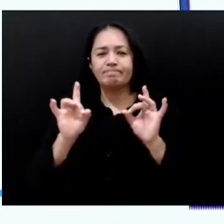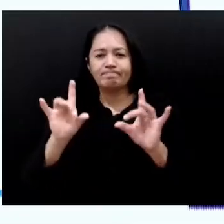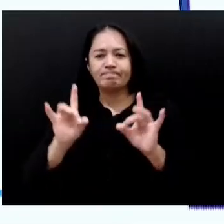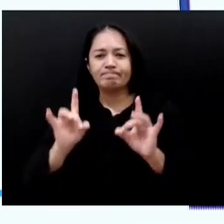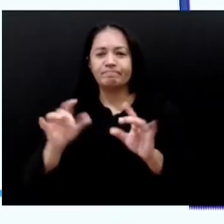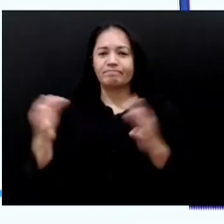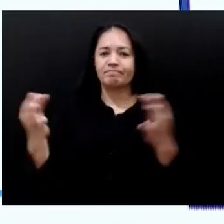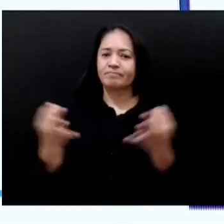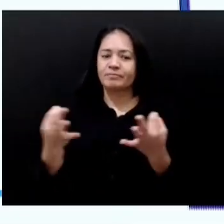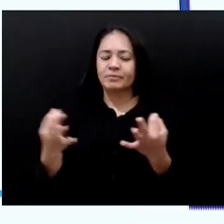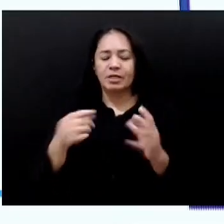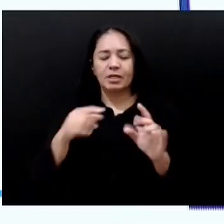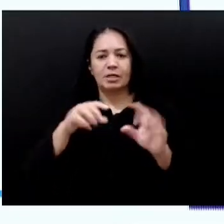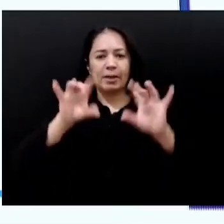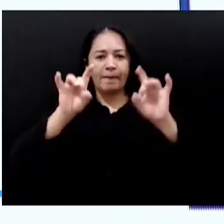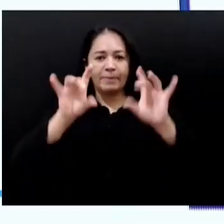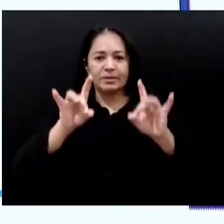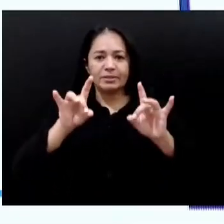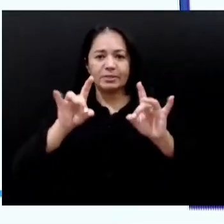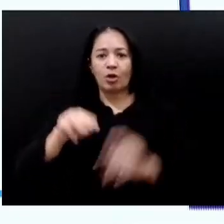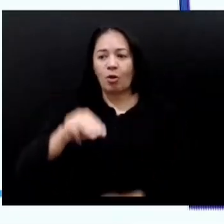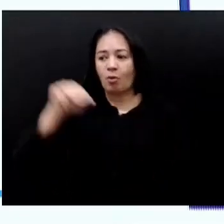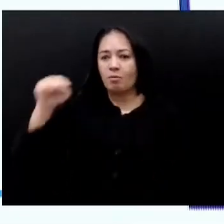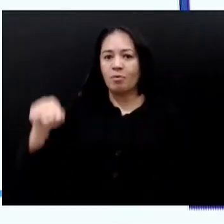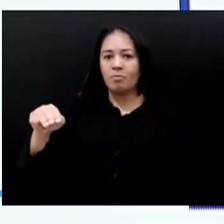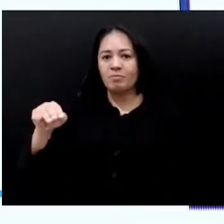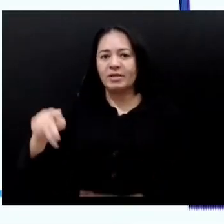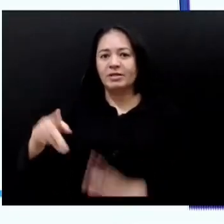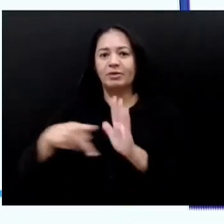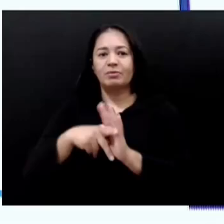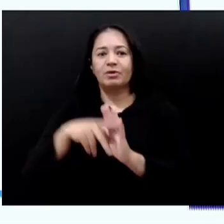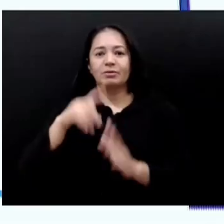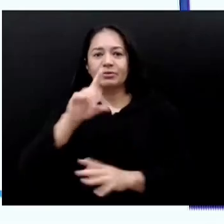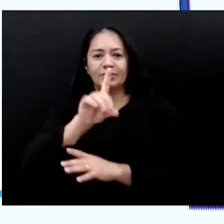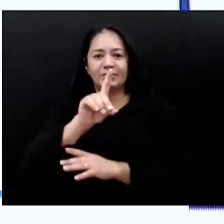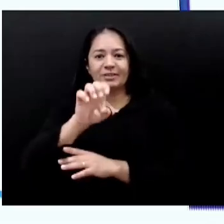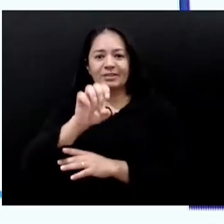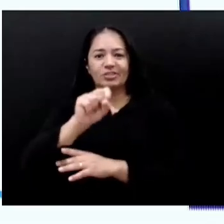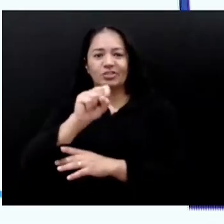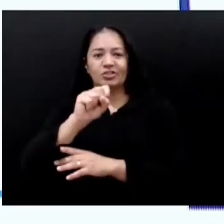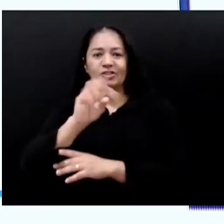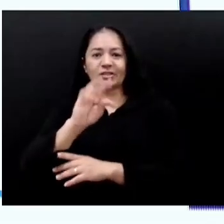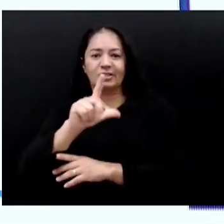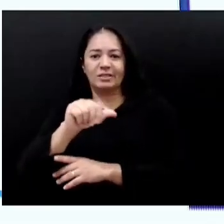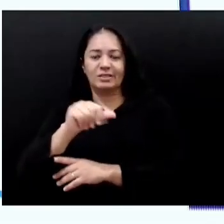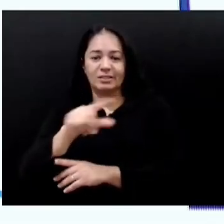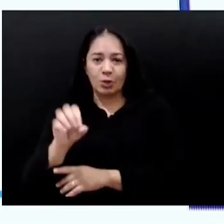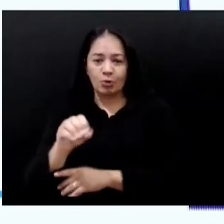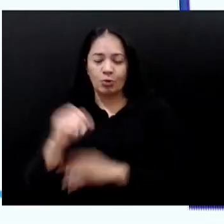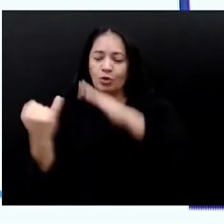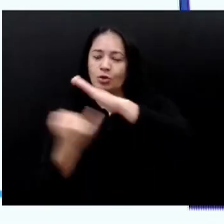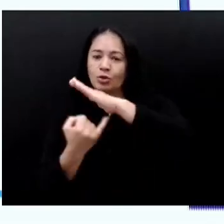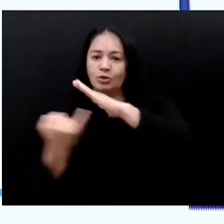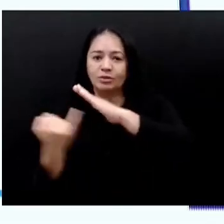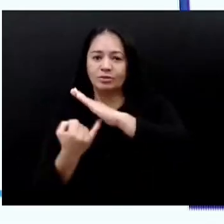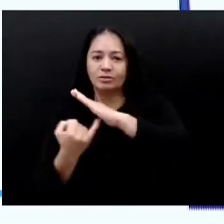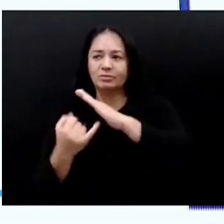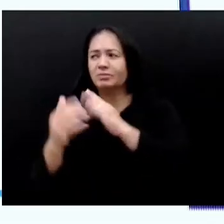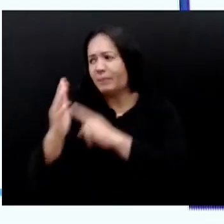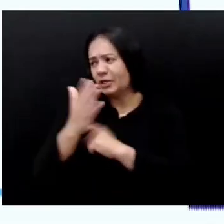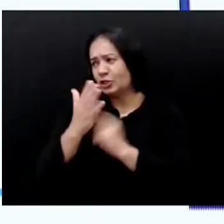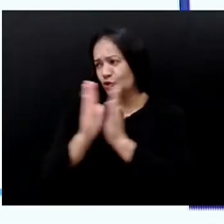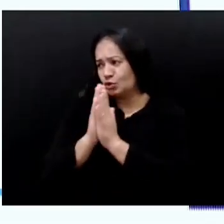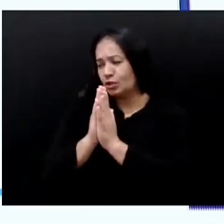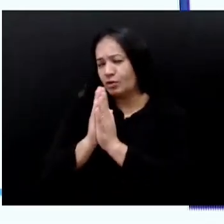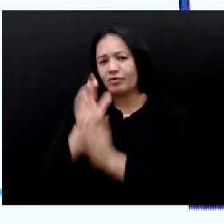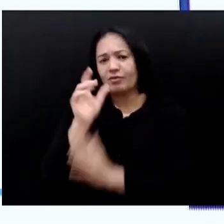de destilação no renomado Institute of... me ajuda aqui, secretário. Como que é?